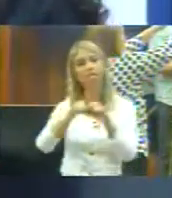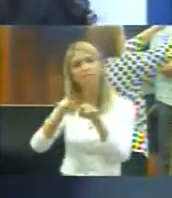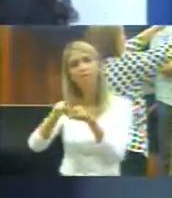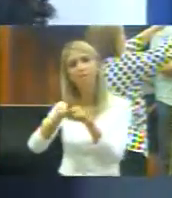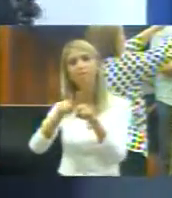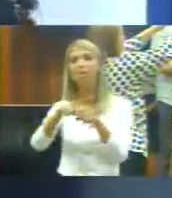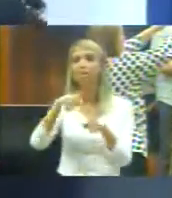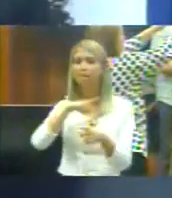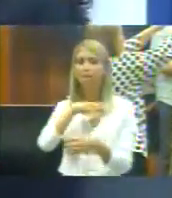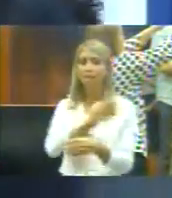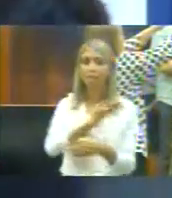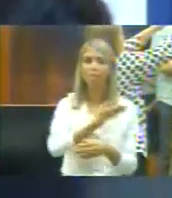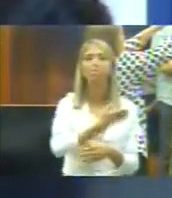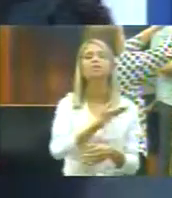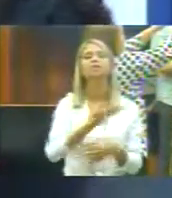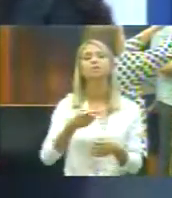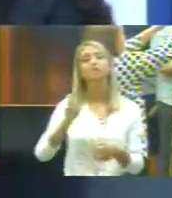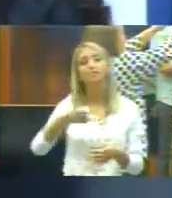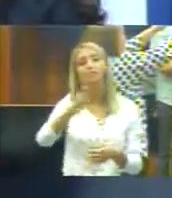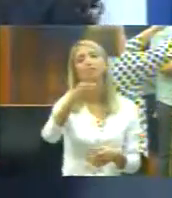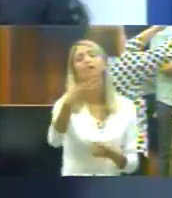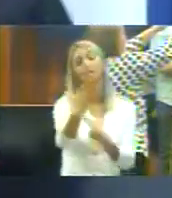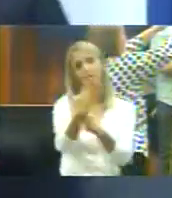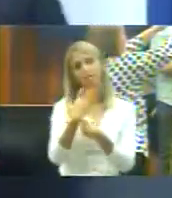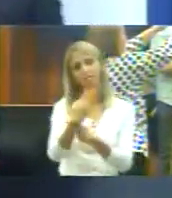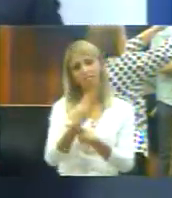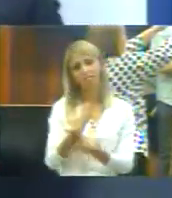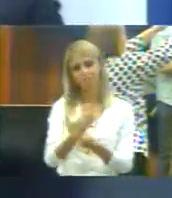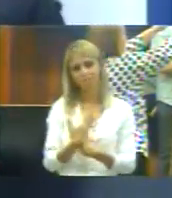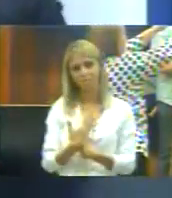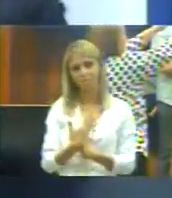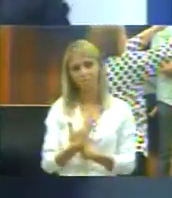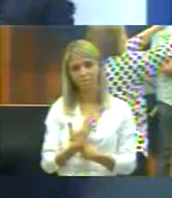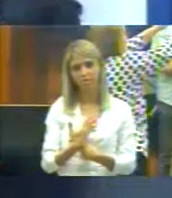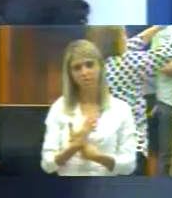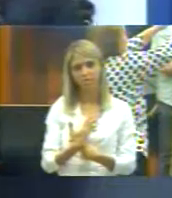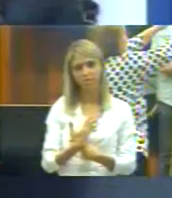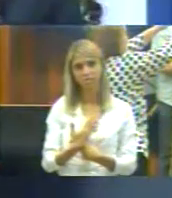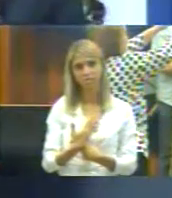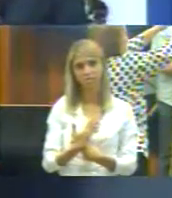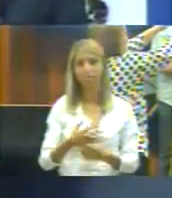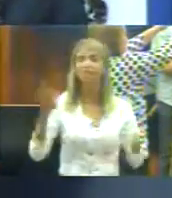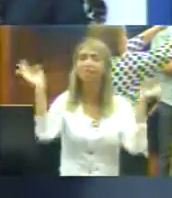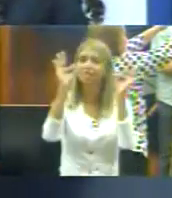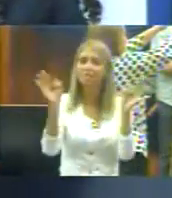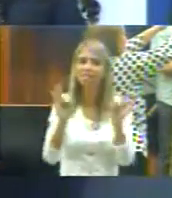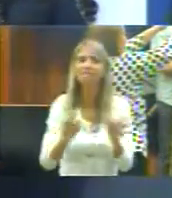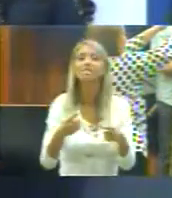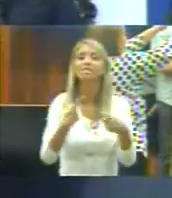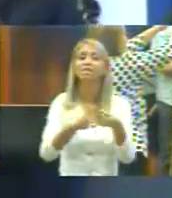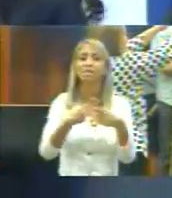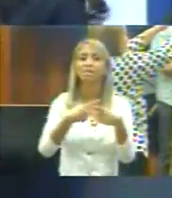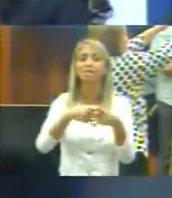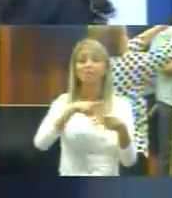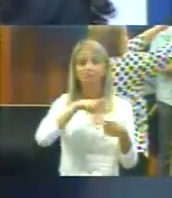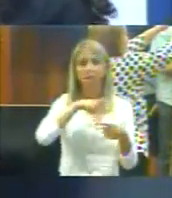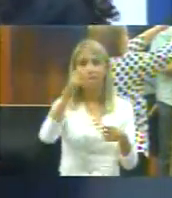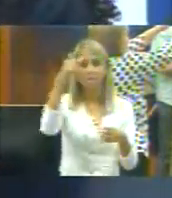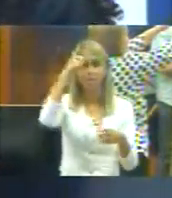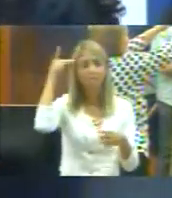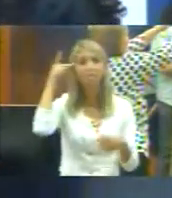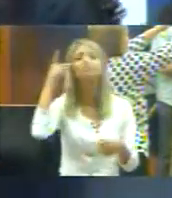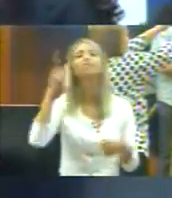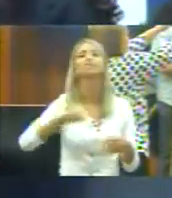ele, Mauro? Lembrei de você também. E é motivo de muita felicidade em saber que tem pessoas que